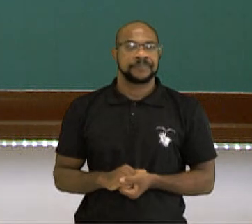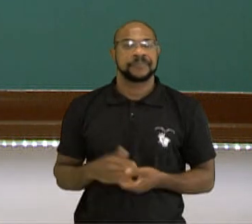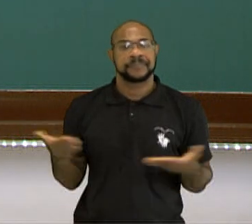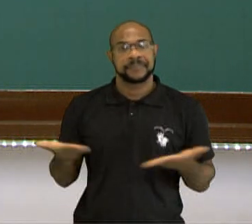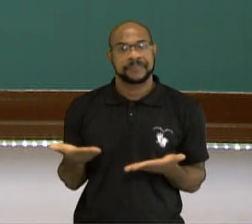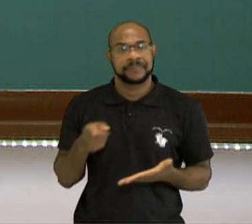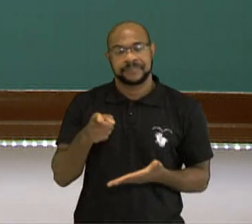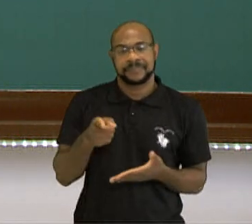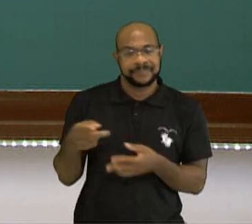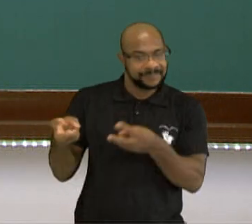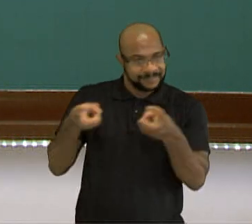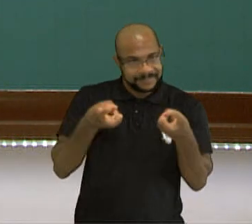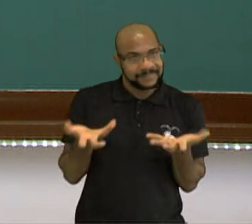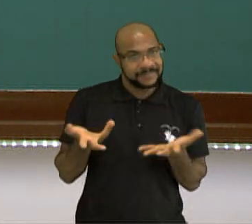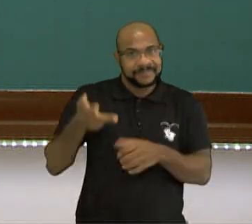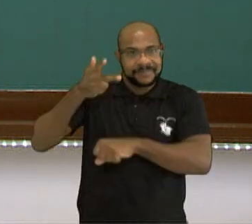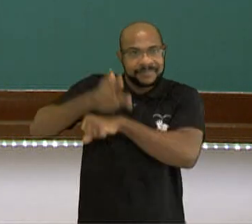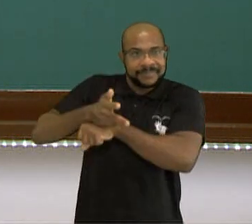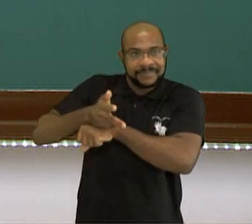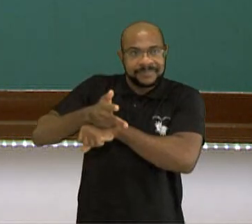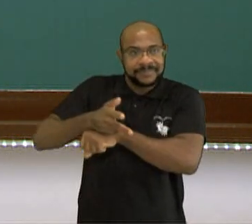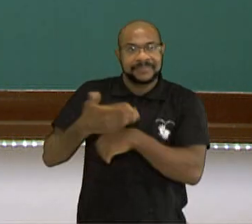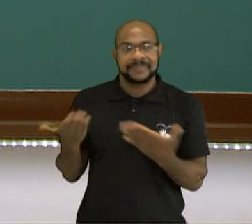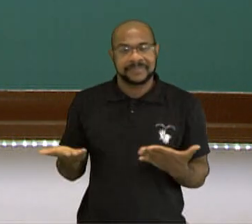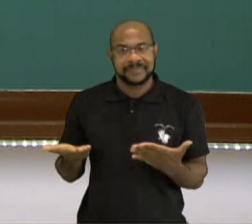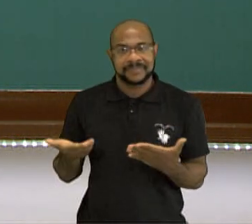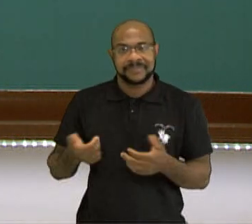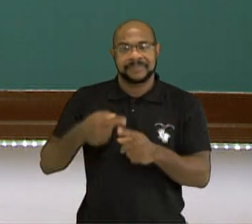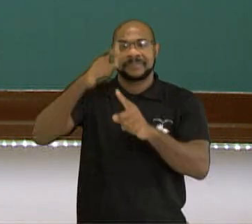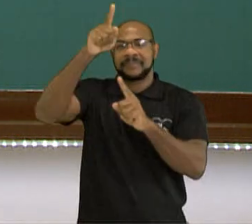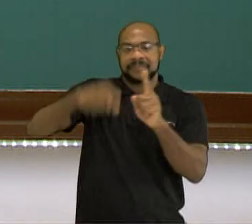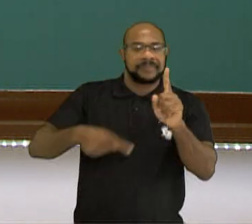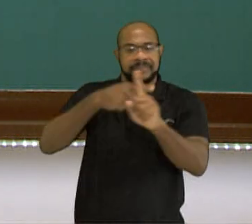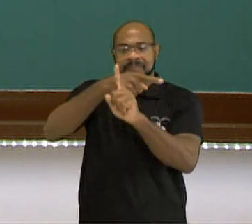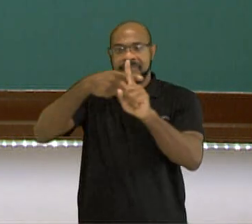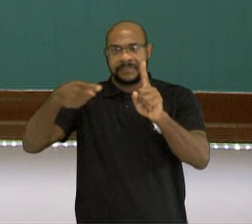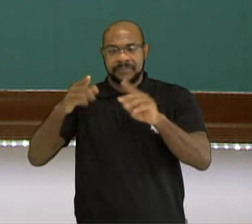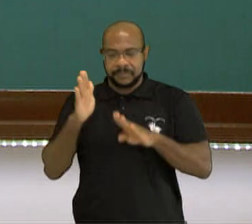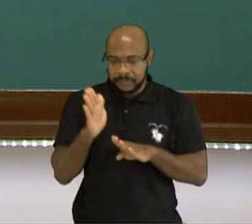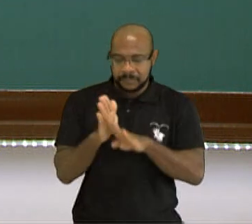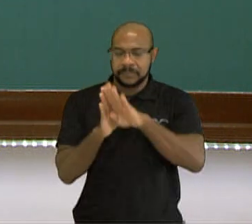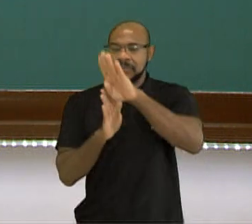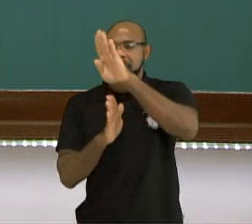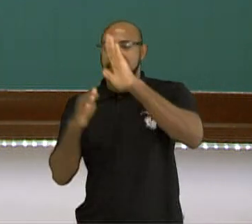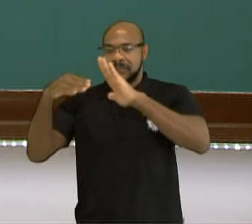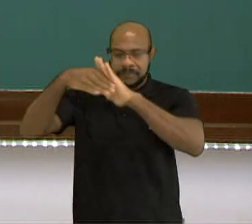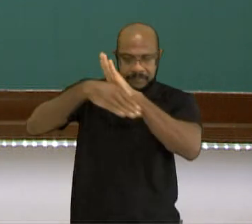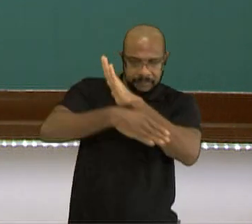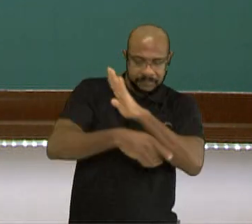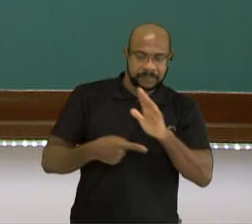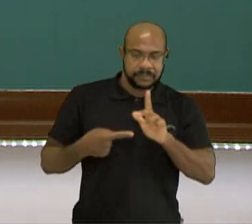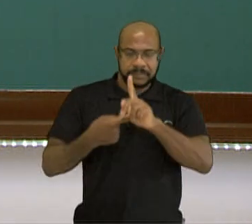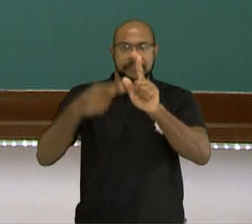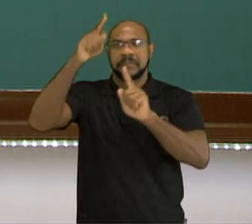Agora vocês viram neste vídeo as funções crescente e decrescente e a representação